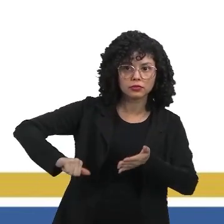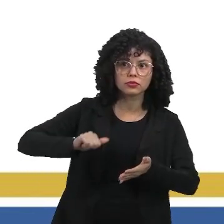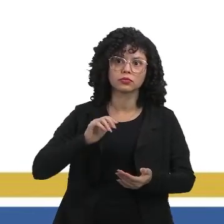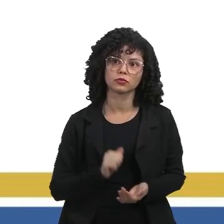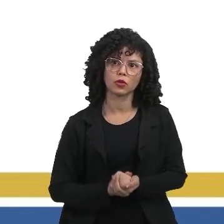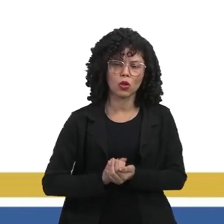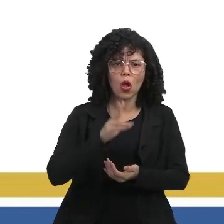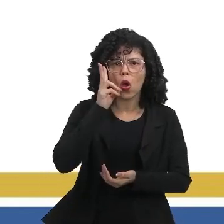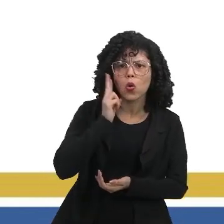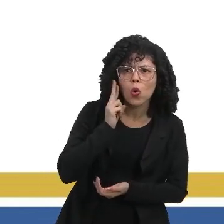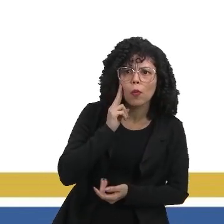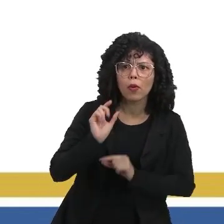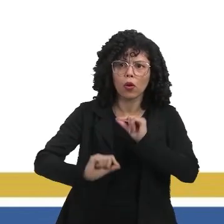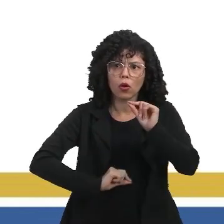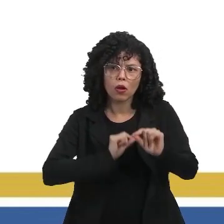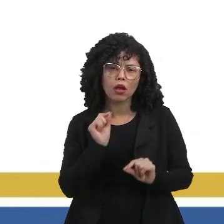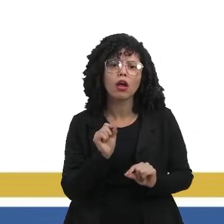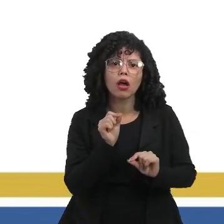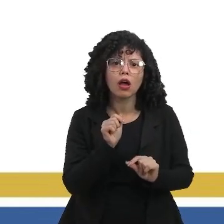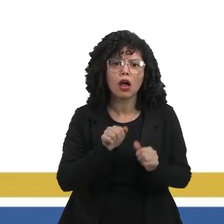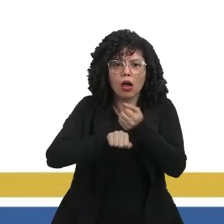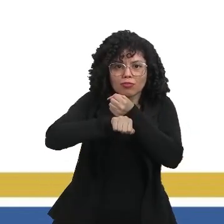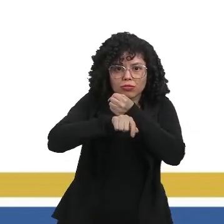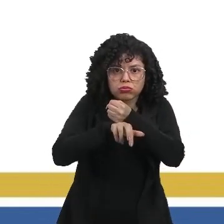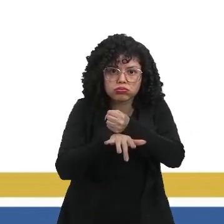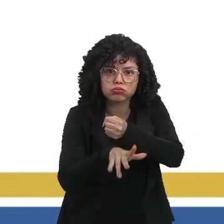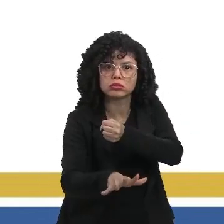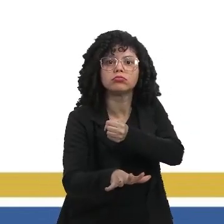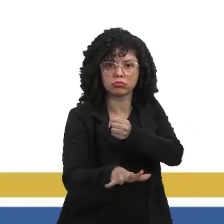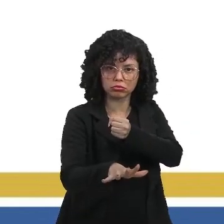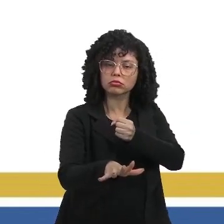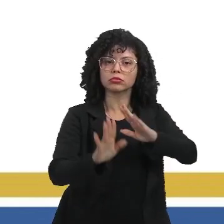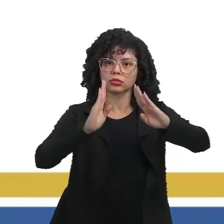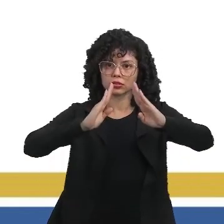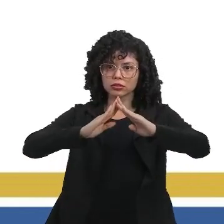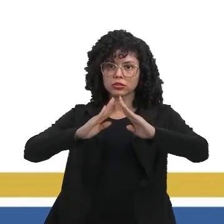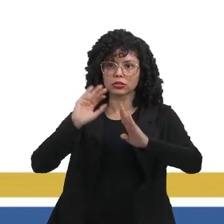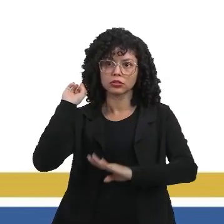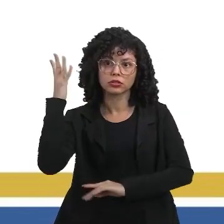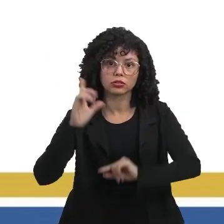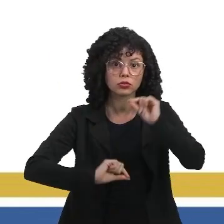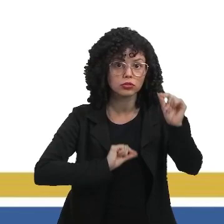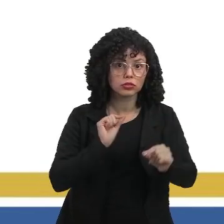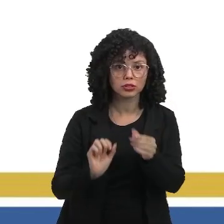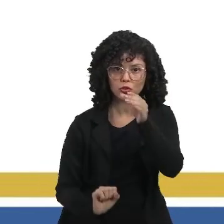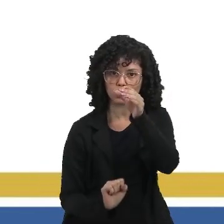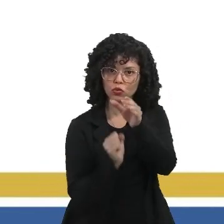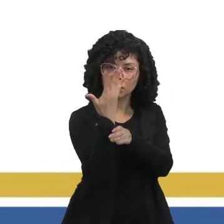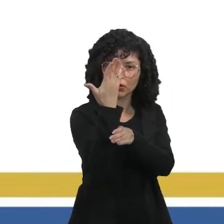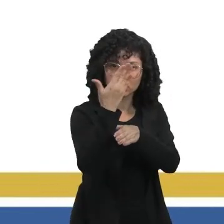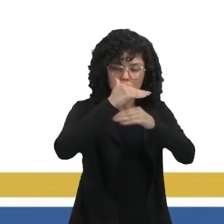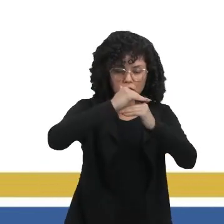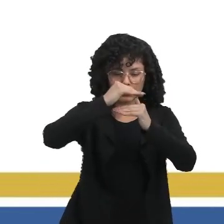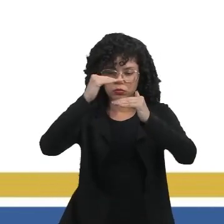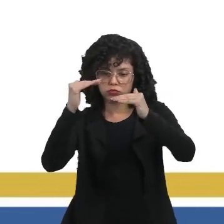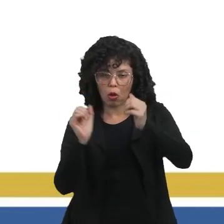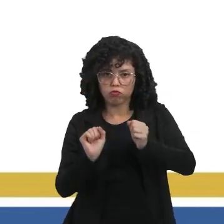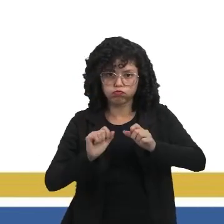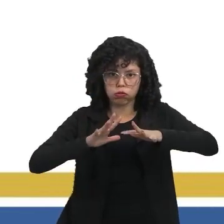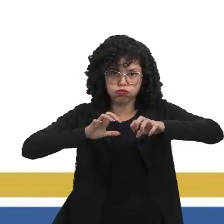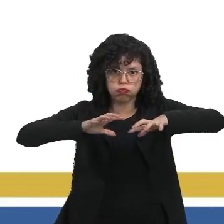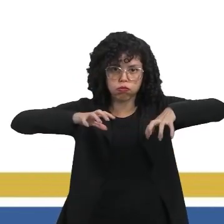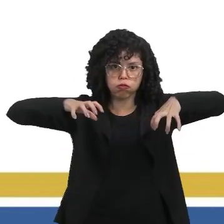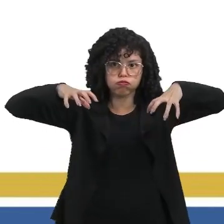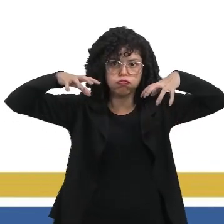detergente comum nos esgotos domésticos ocasiona a formação de uma camada de espuma